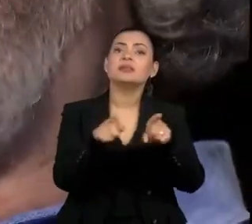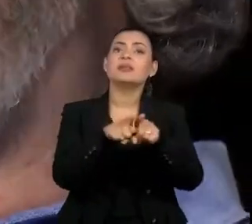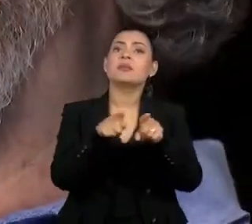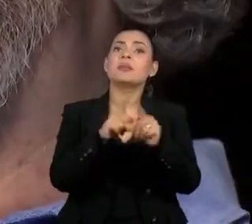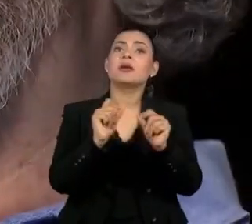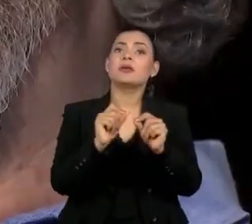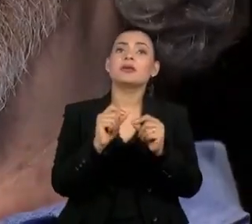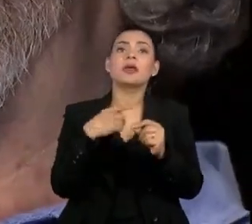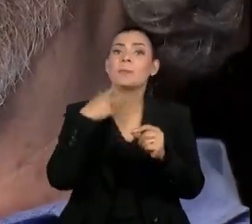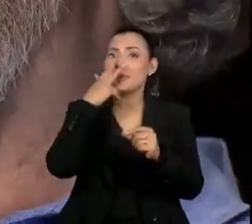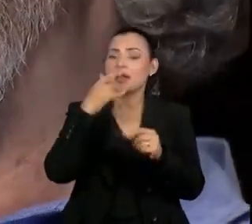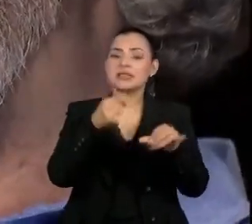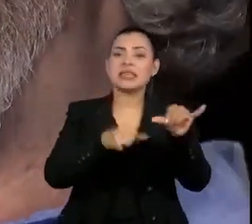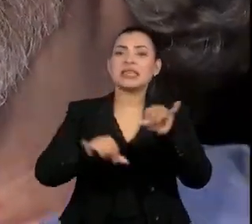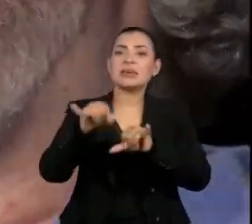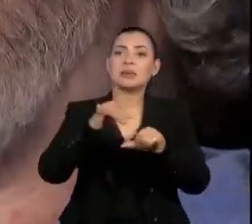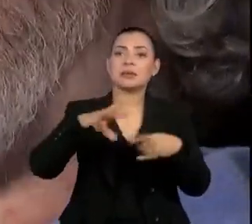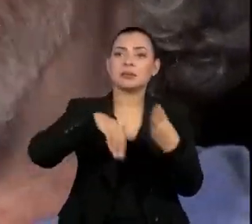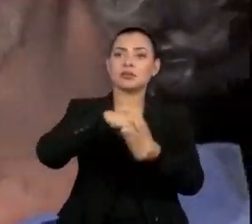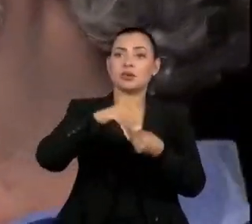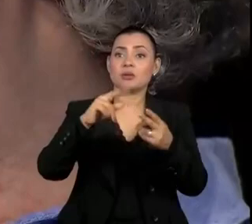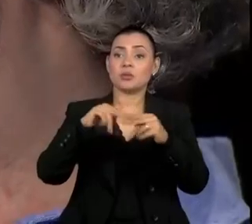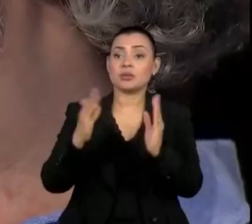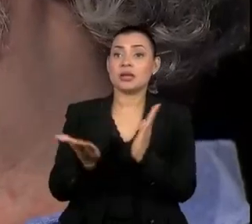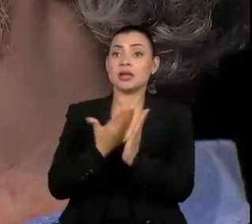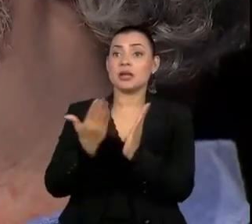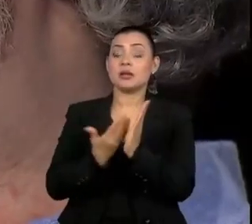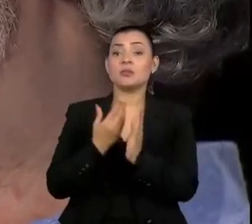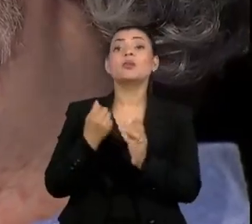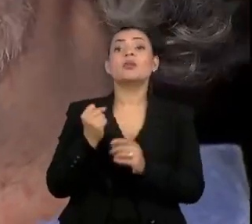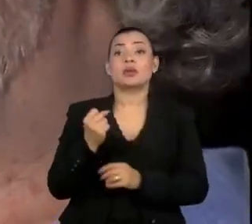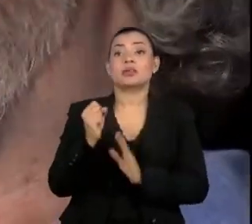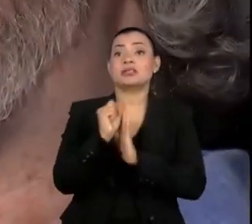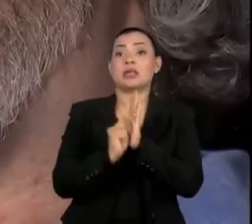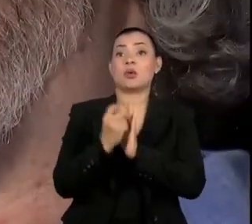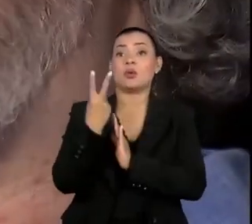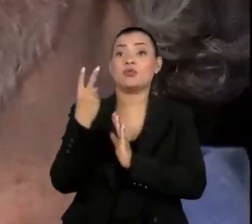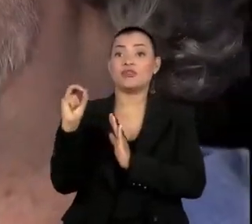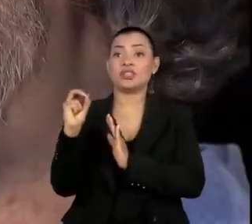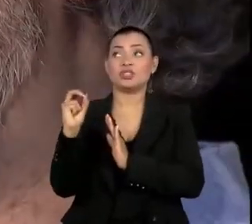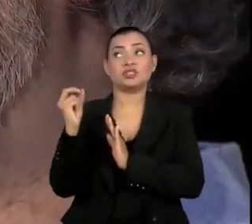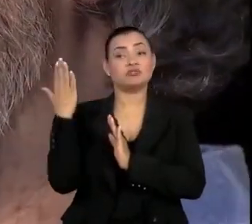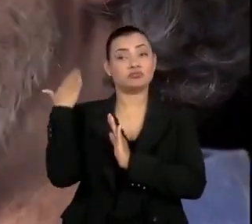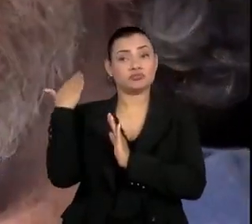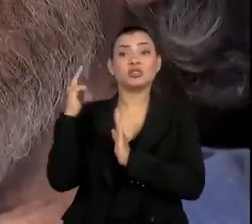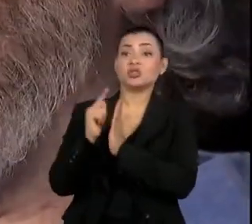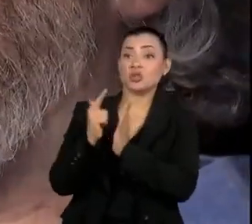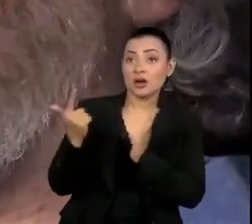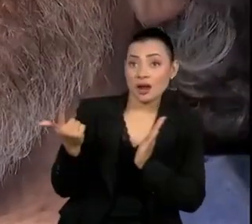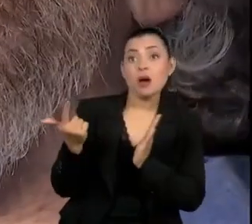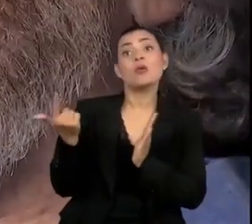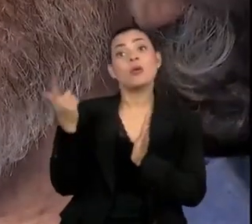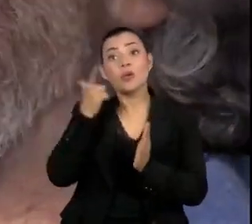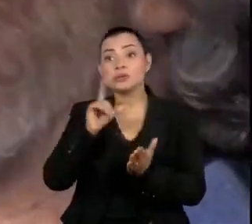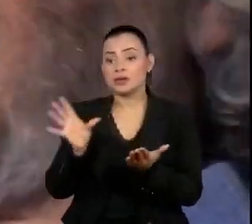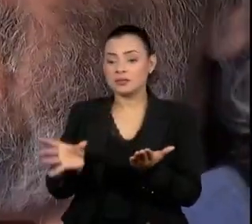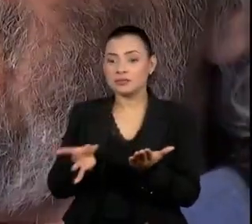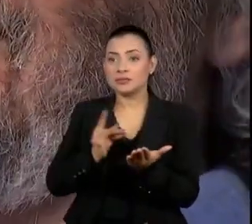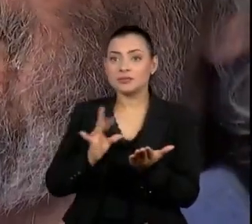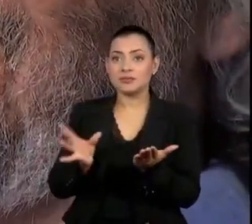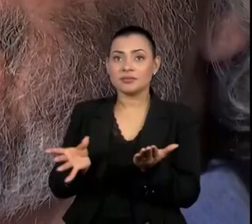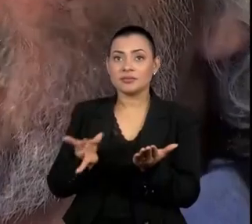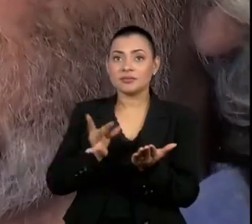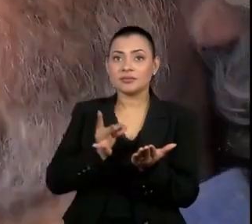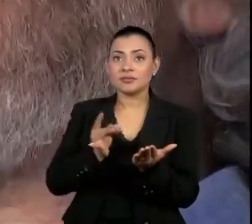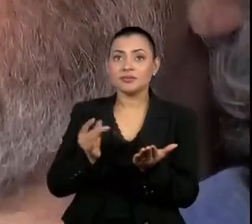massas muito ácidas. Ou seja, um livro dos anos 40 do século XX que a gente pega, ou dos anos 50, jornais, a gente folheia e ele já